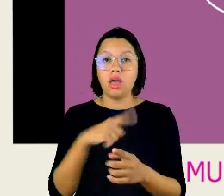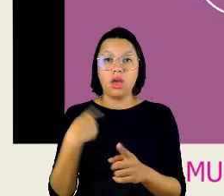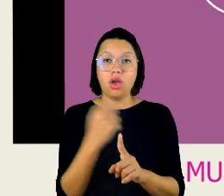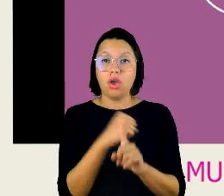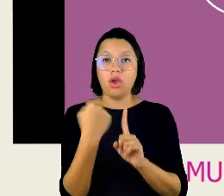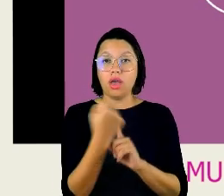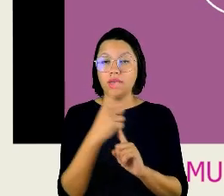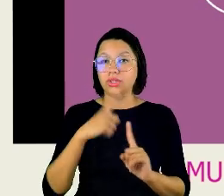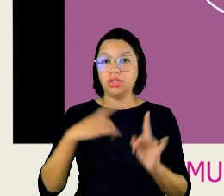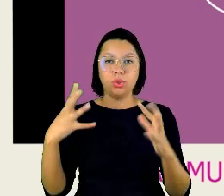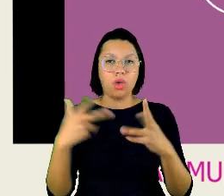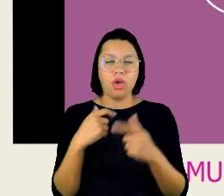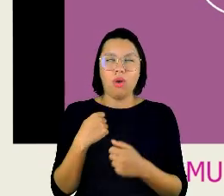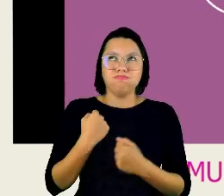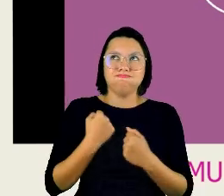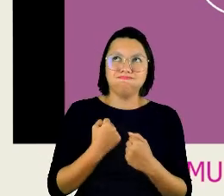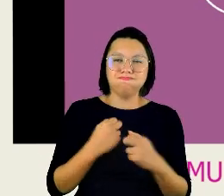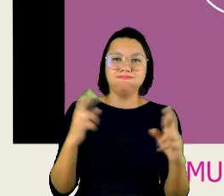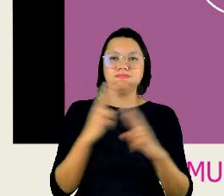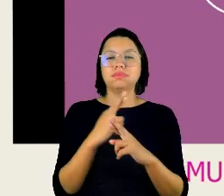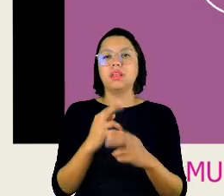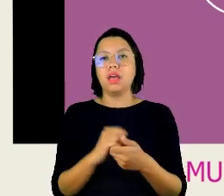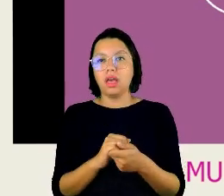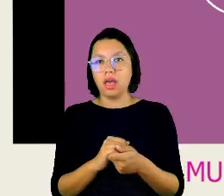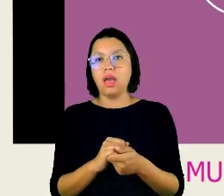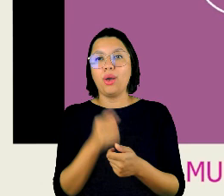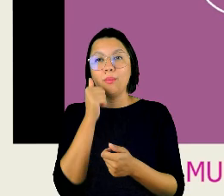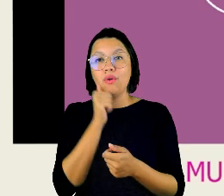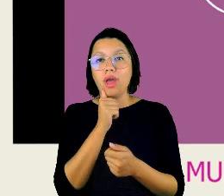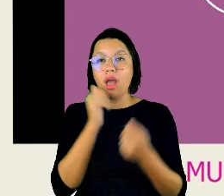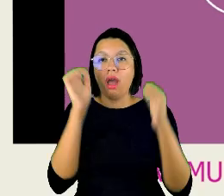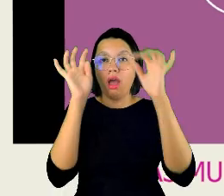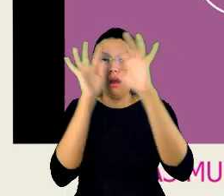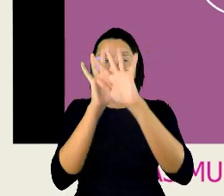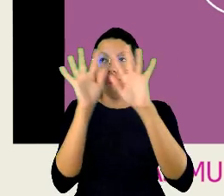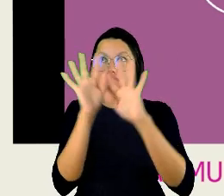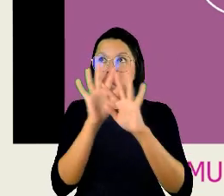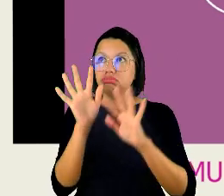tem todas as cargas que a gente sabe para as mulheres, invisível.